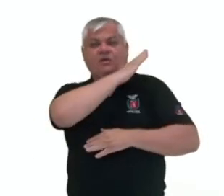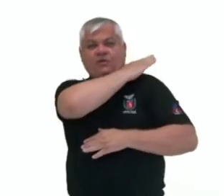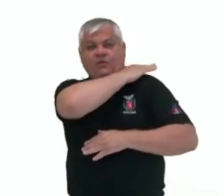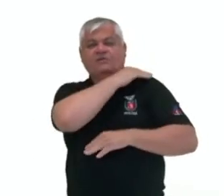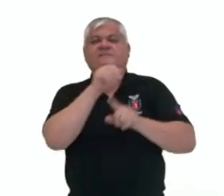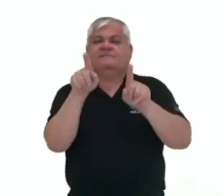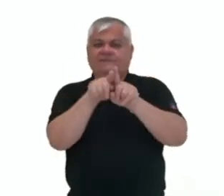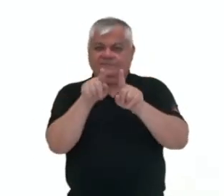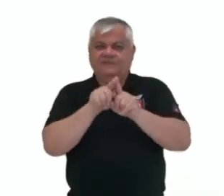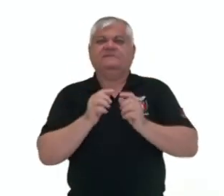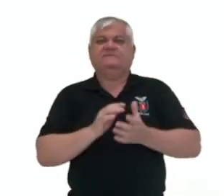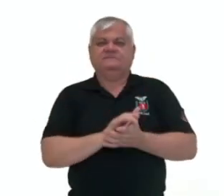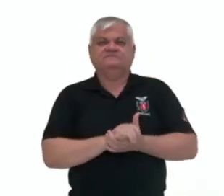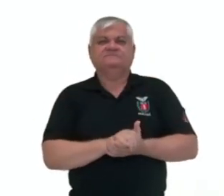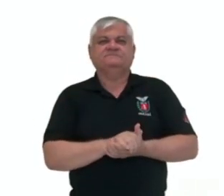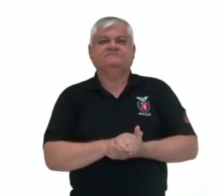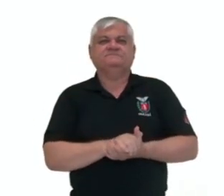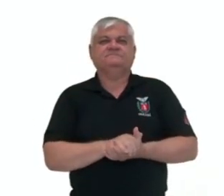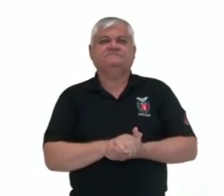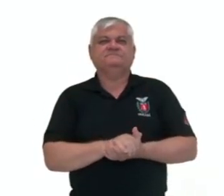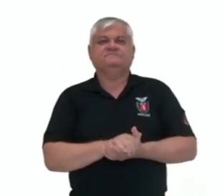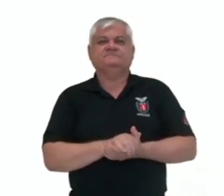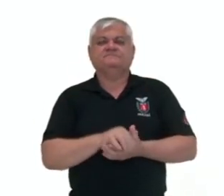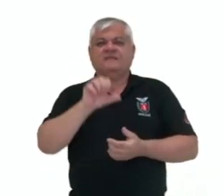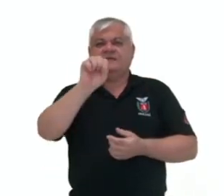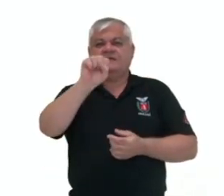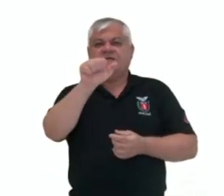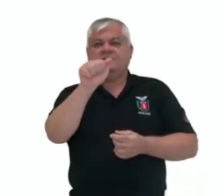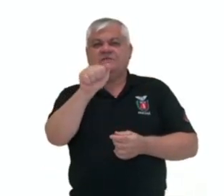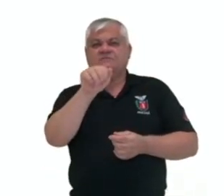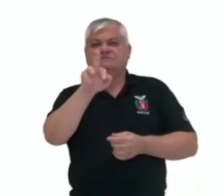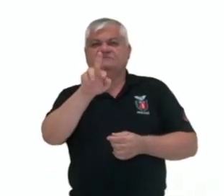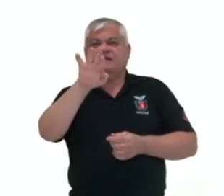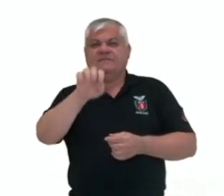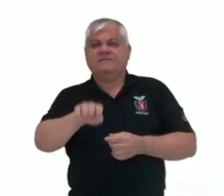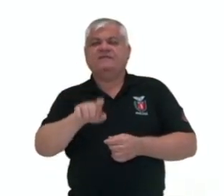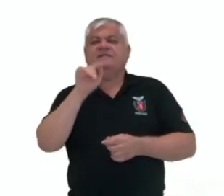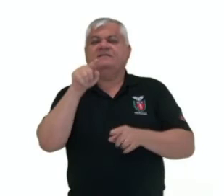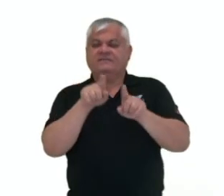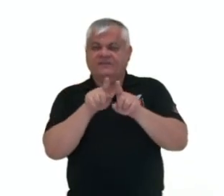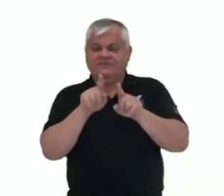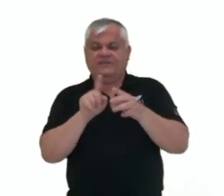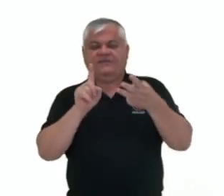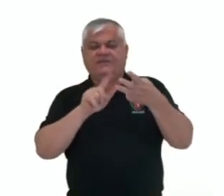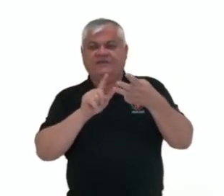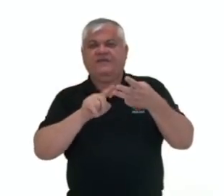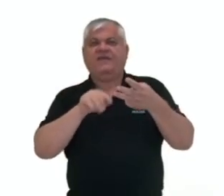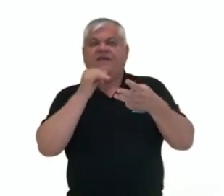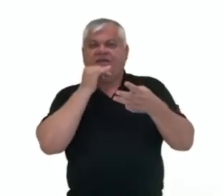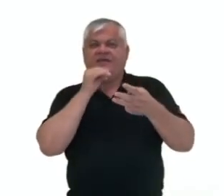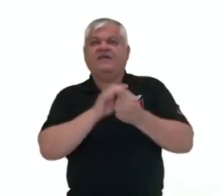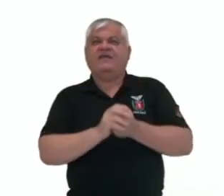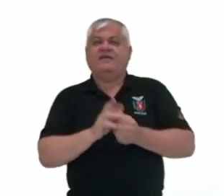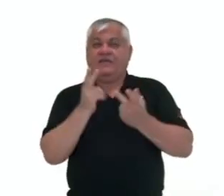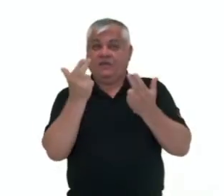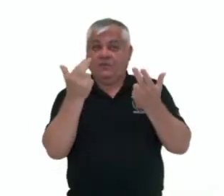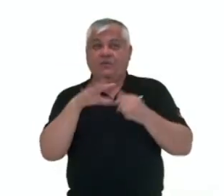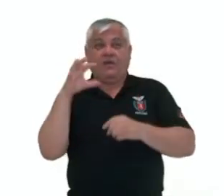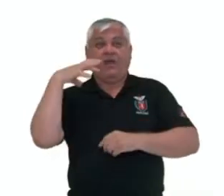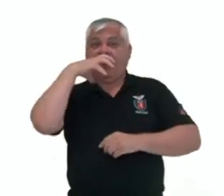da arma também. E o sabre, que é a última arma de convenção, como florete, combate é